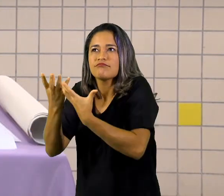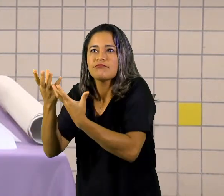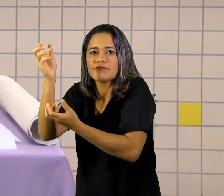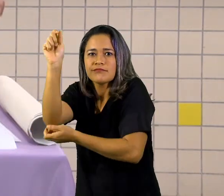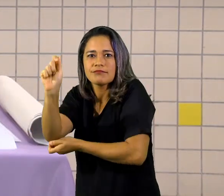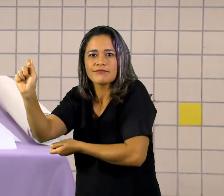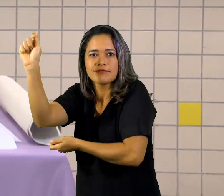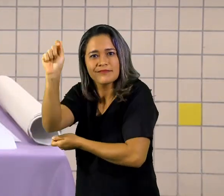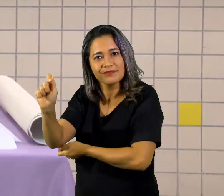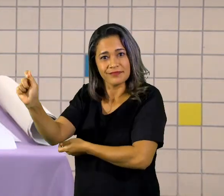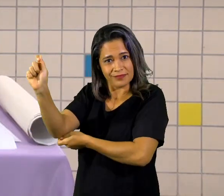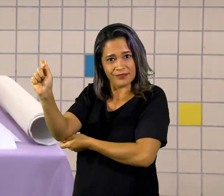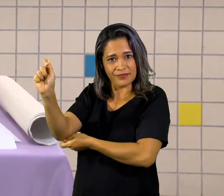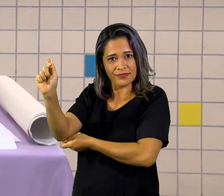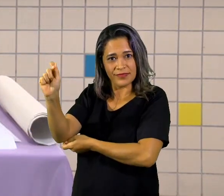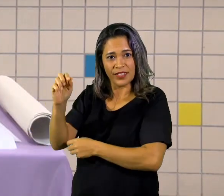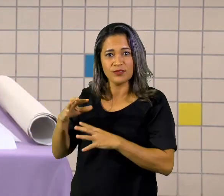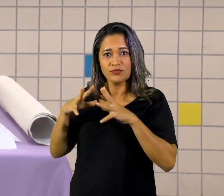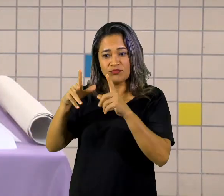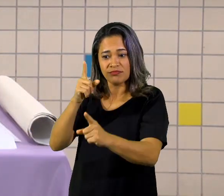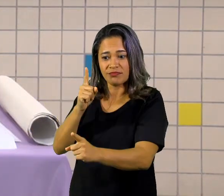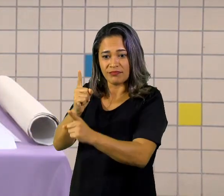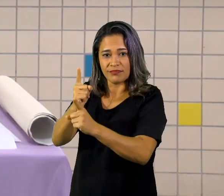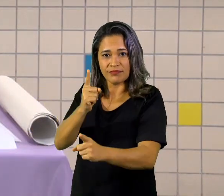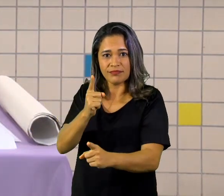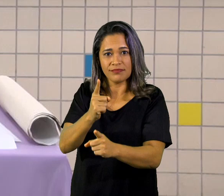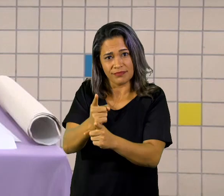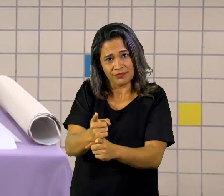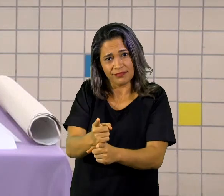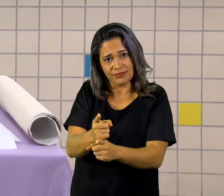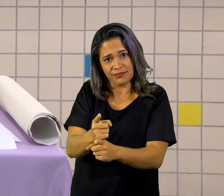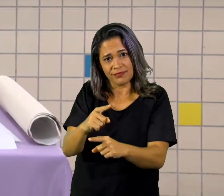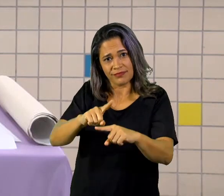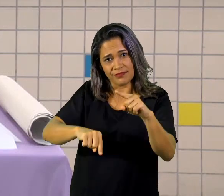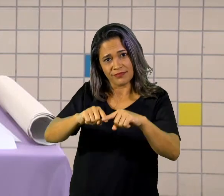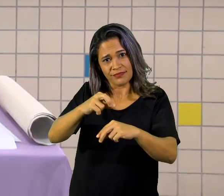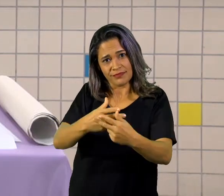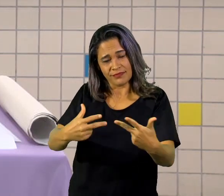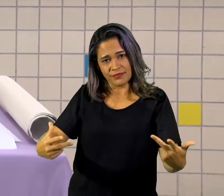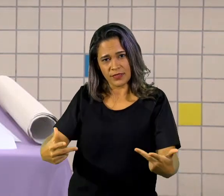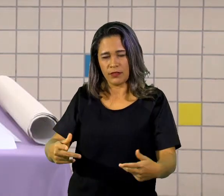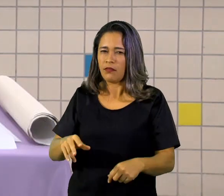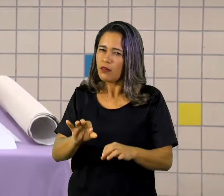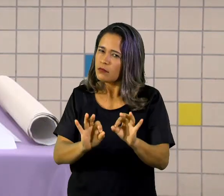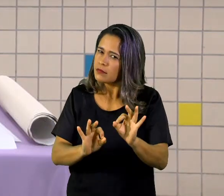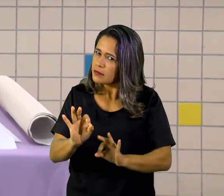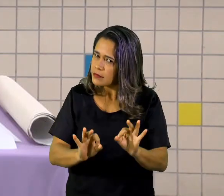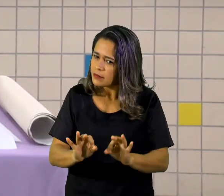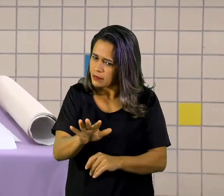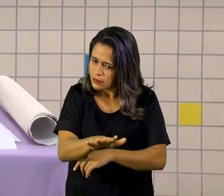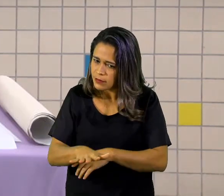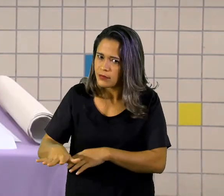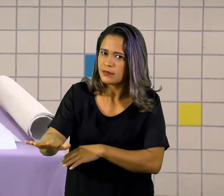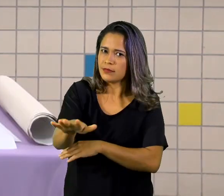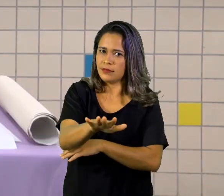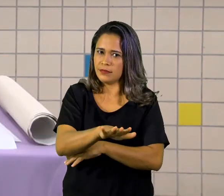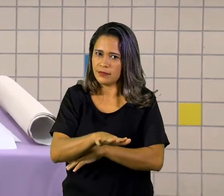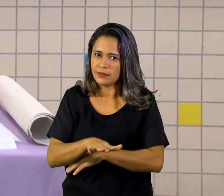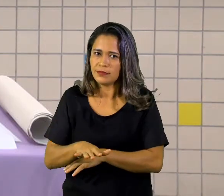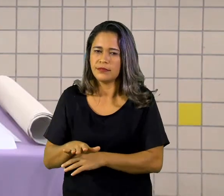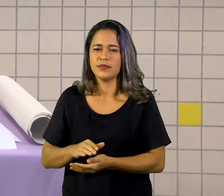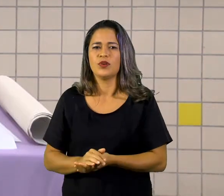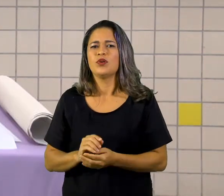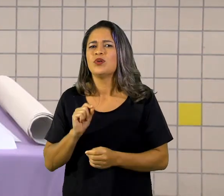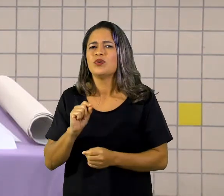os suportes que ela encontra. Então, vamos organizar um espaço para que isso aconteça. Quais os suportes que eu